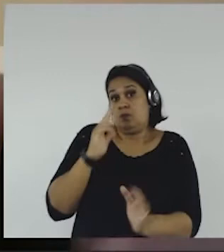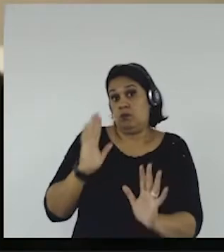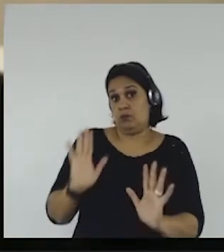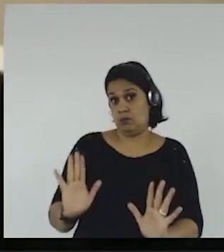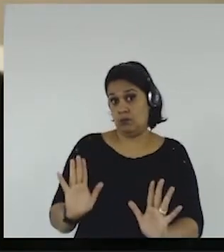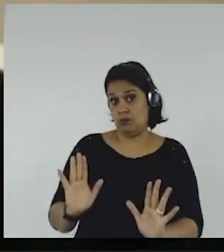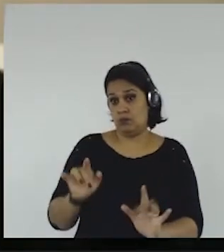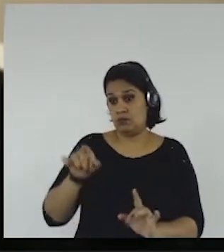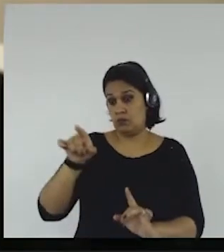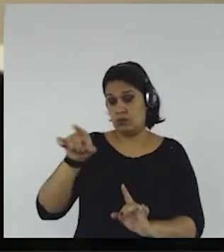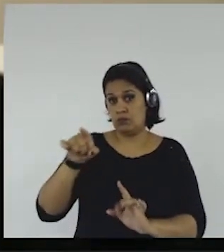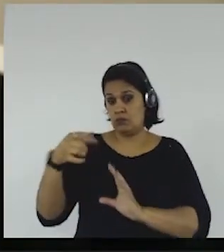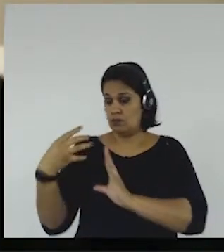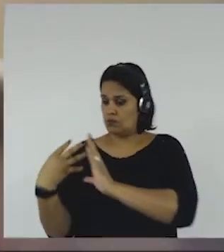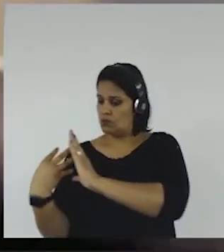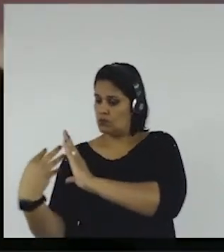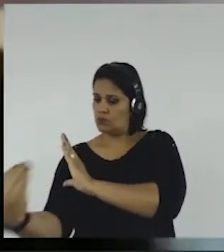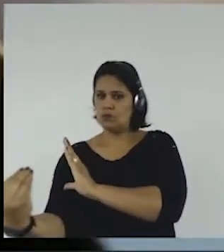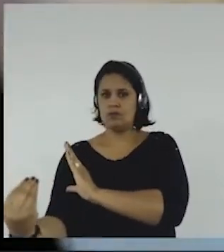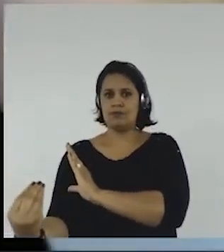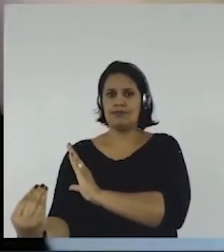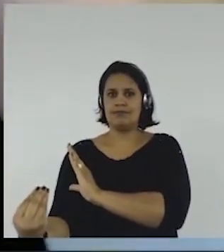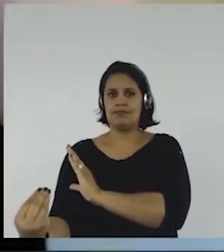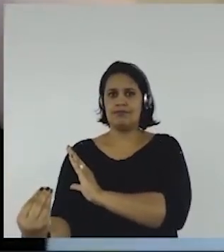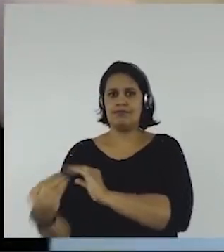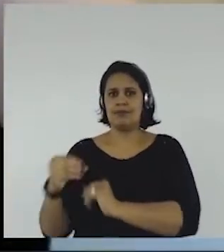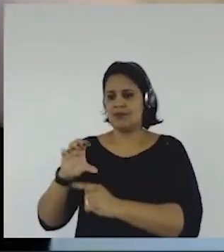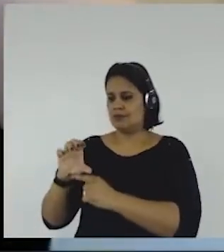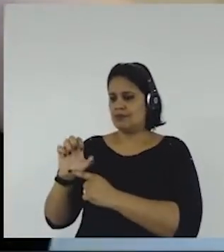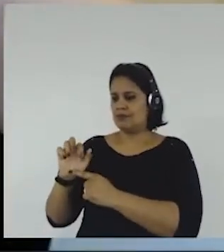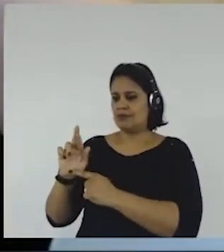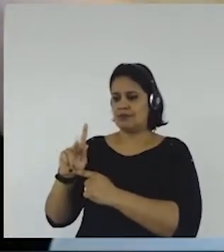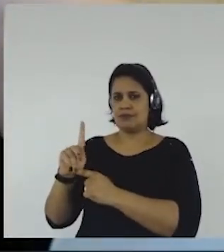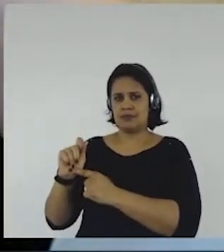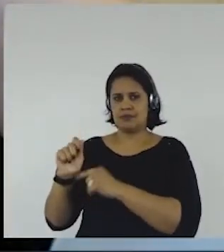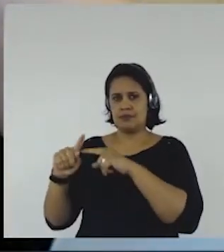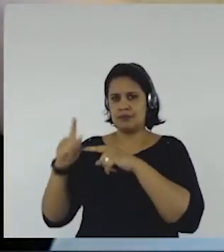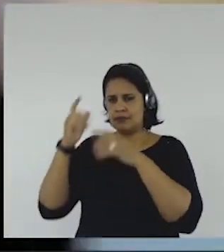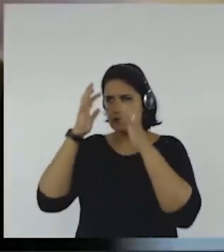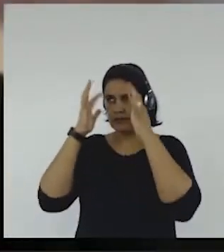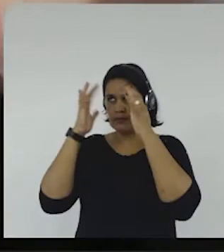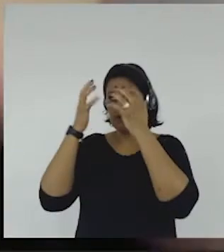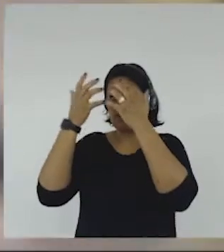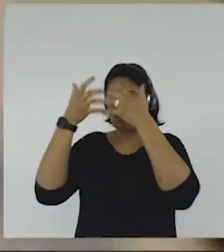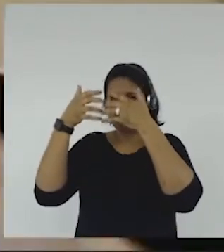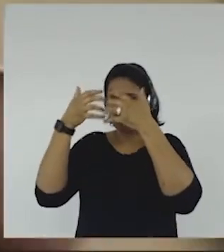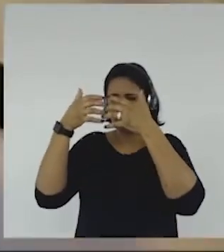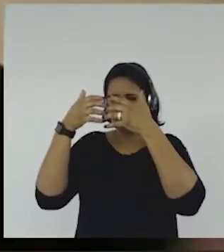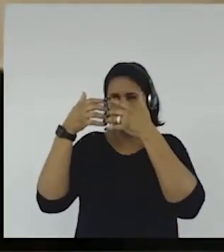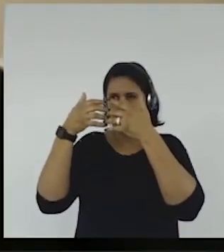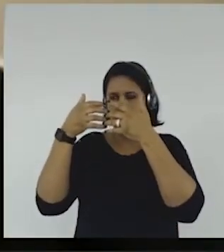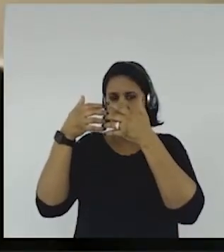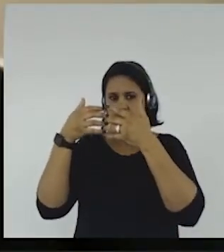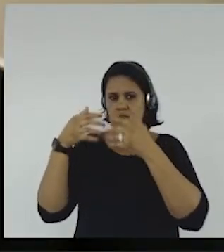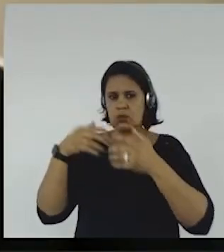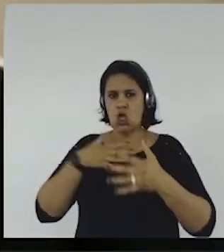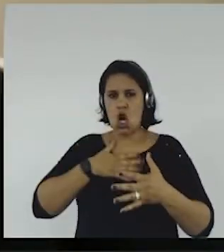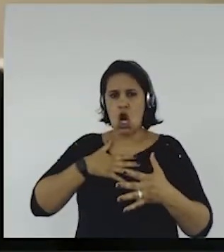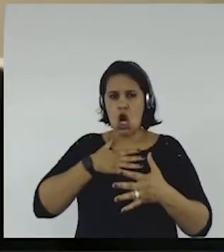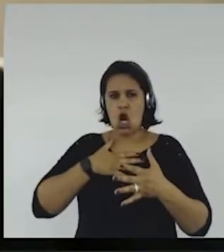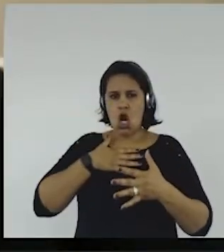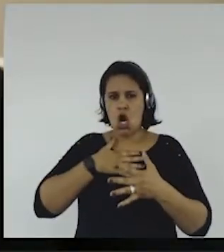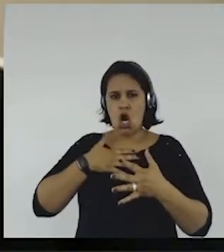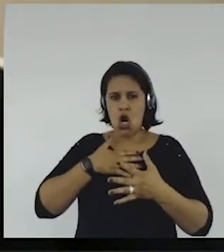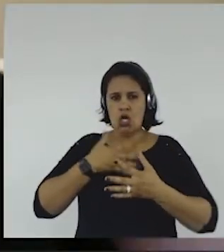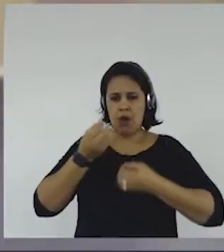ele absorveu de Serpa Lopes o raciocínio estruturado na cabeça, o gosto pela locação